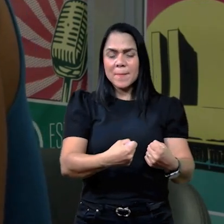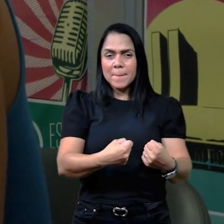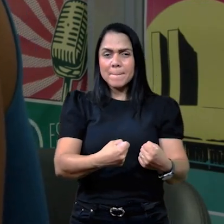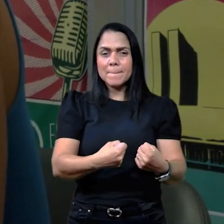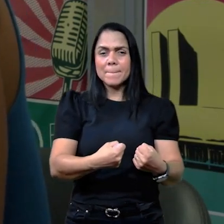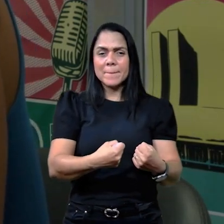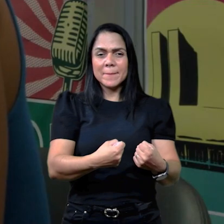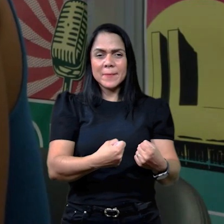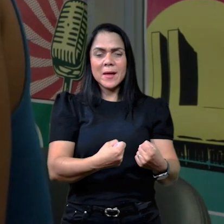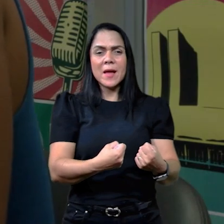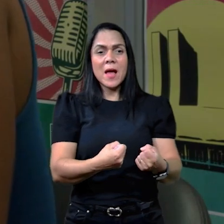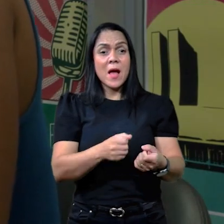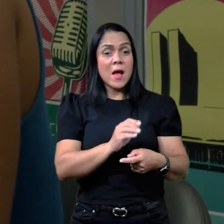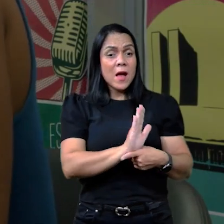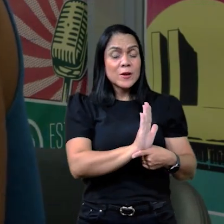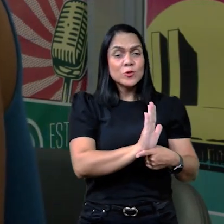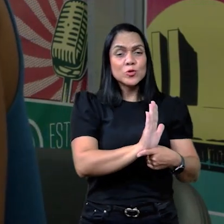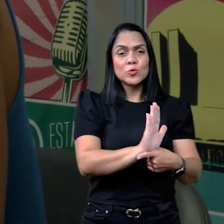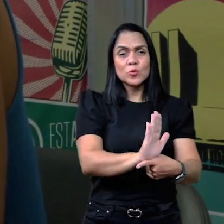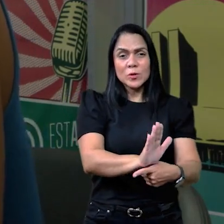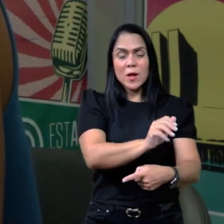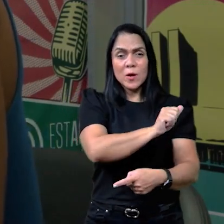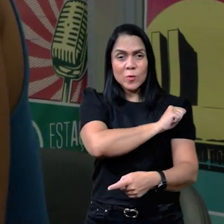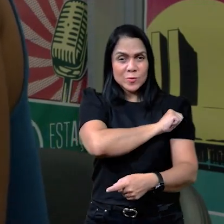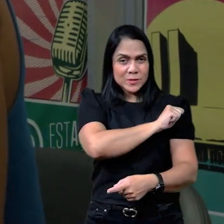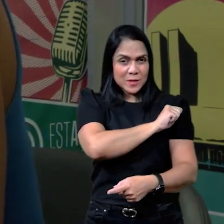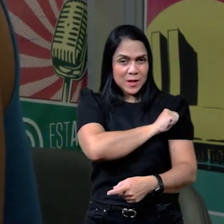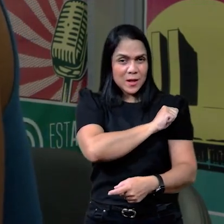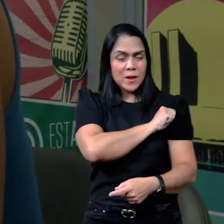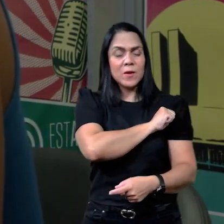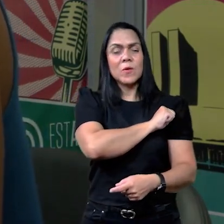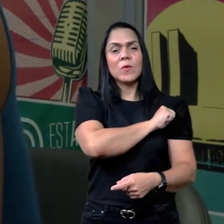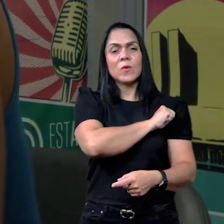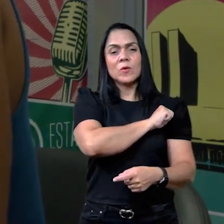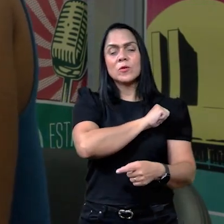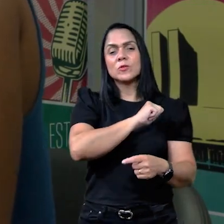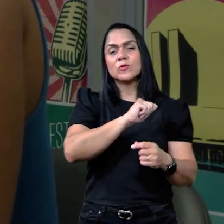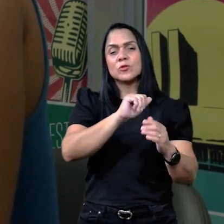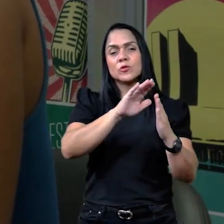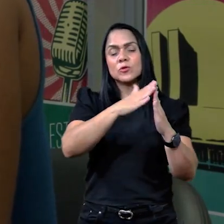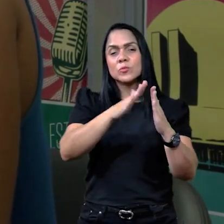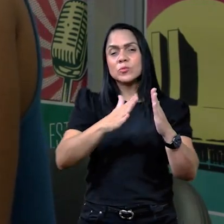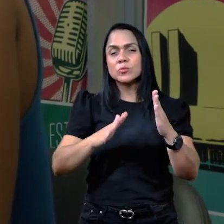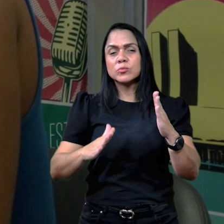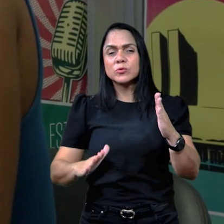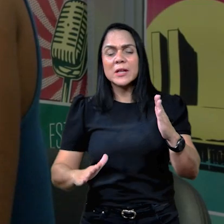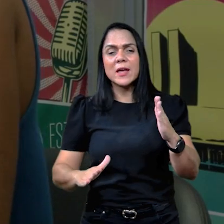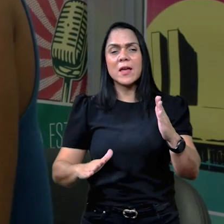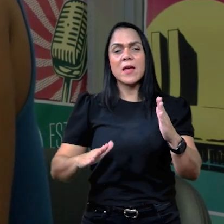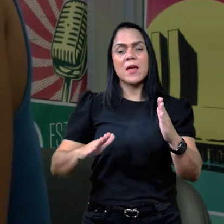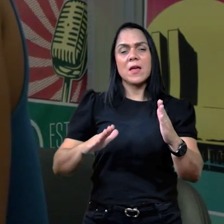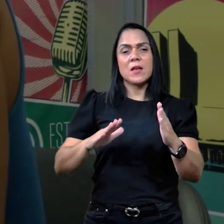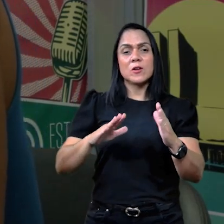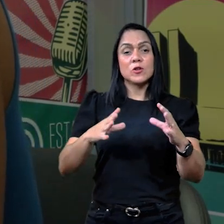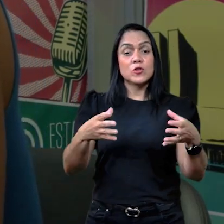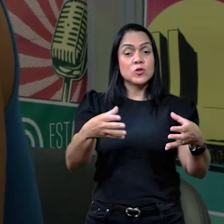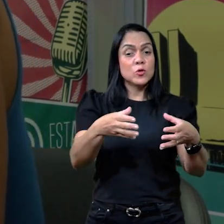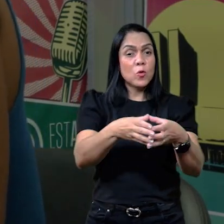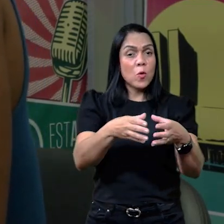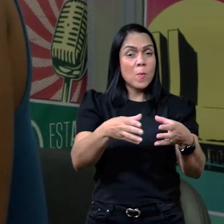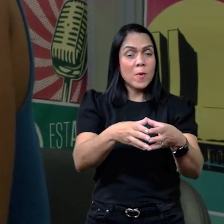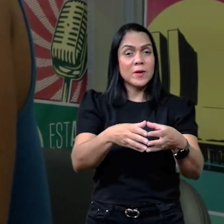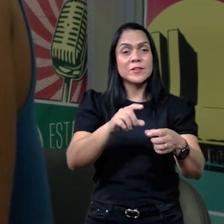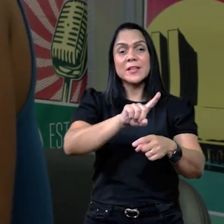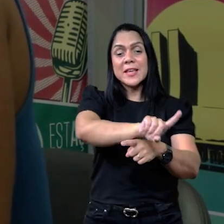esse diálogo, né, para essa permanência estudantil dos povos e comunidades tradicionais de terreiro, de matriz africana, dos povos e